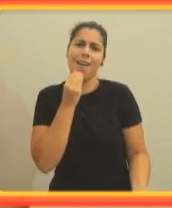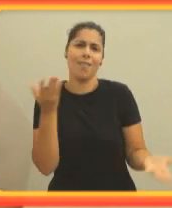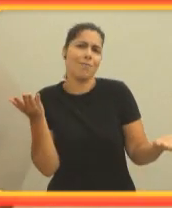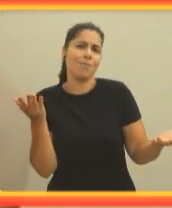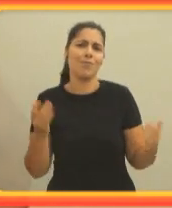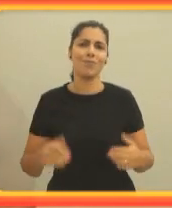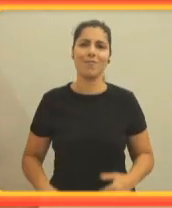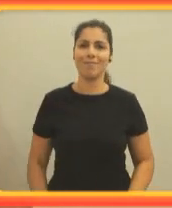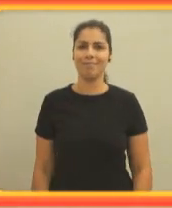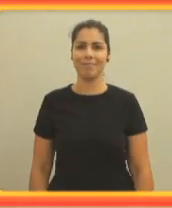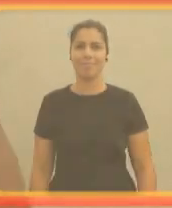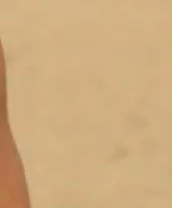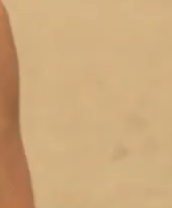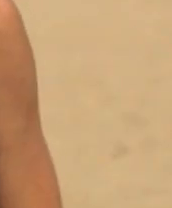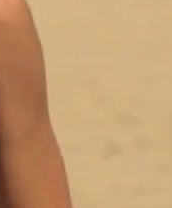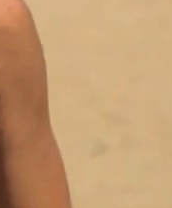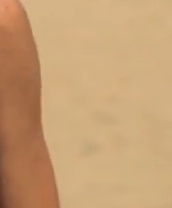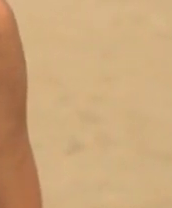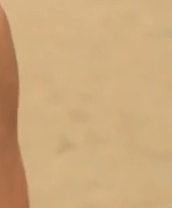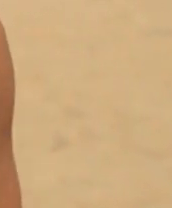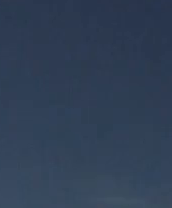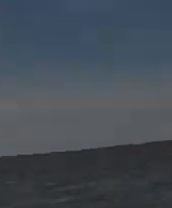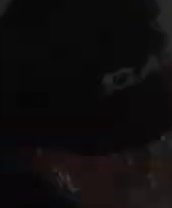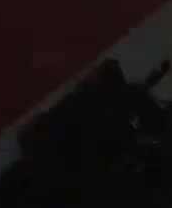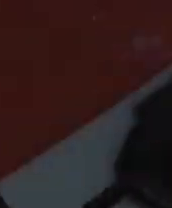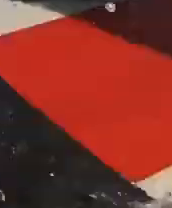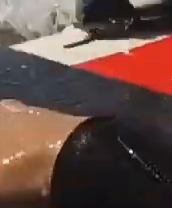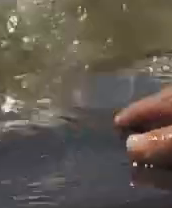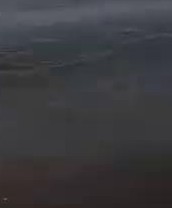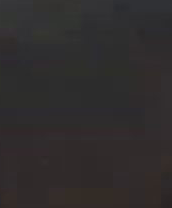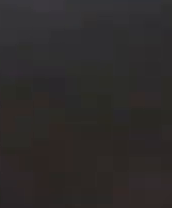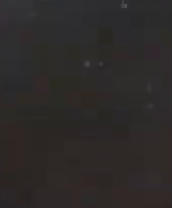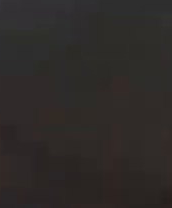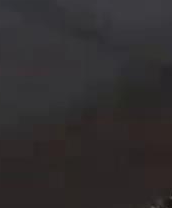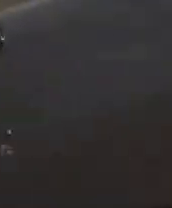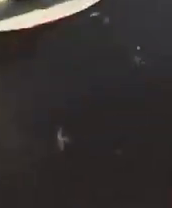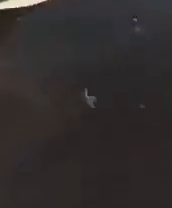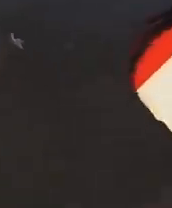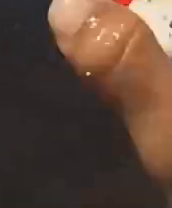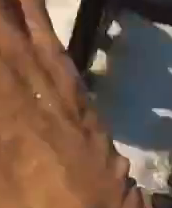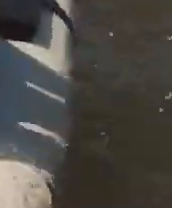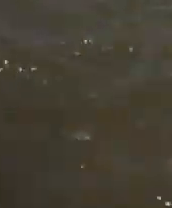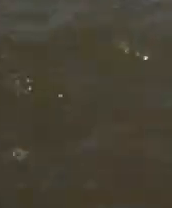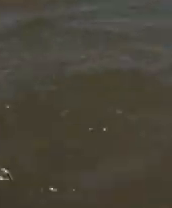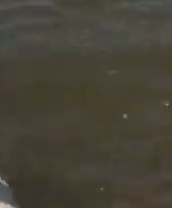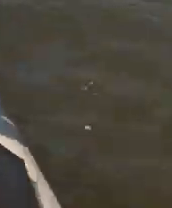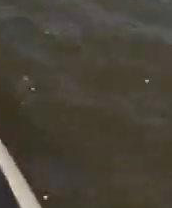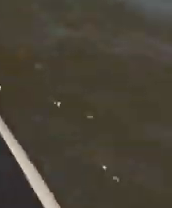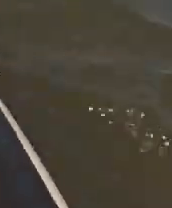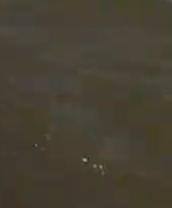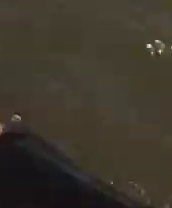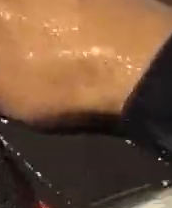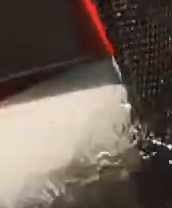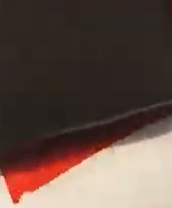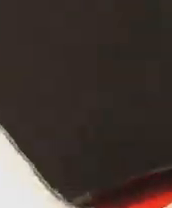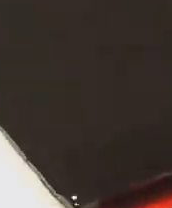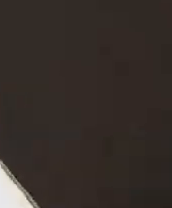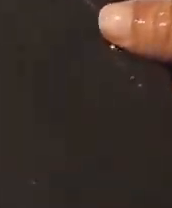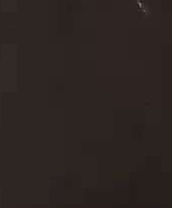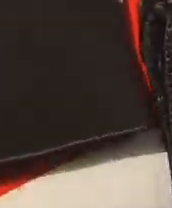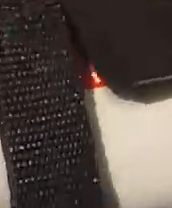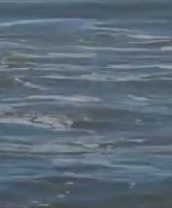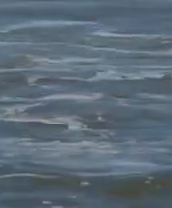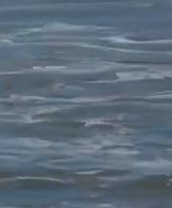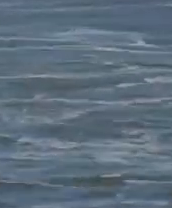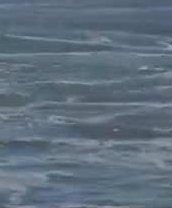juntos. El próximo proyecto es salir. O próximo projeto é ir para o exterior com os amigos que antigamente viajavam e com ele, claro. Y con él,